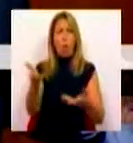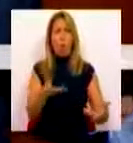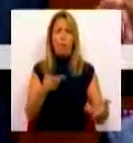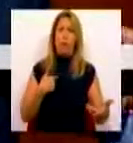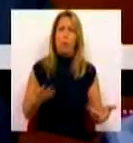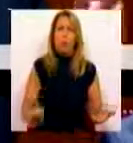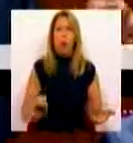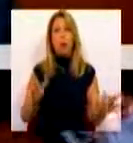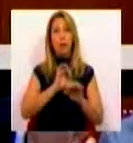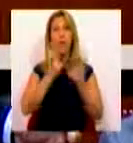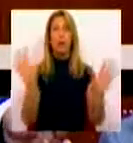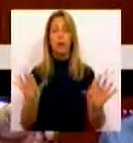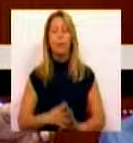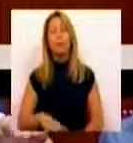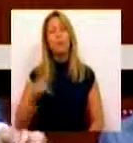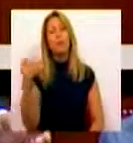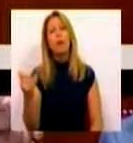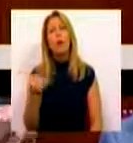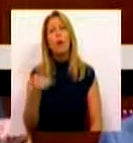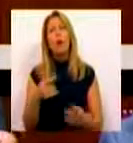questão, que eu sei que é impopular.